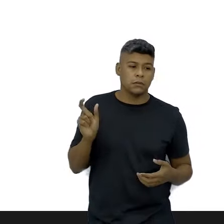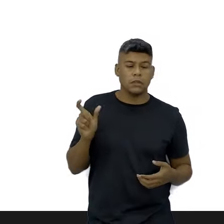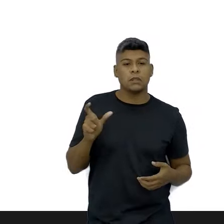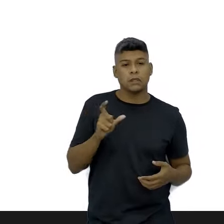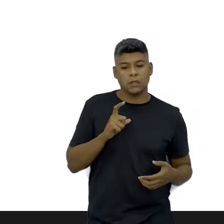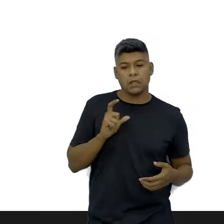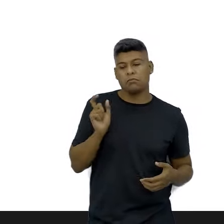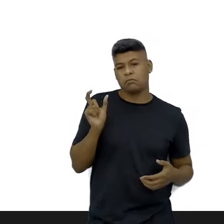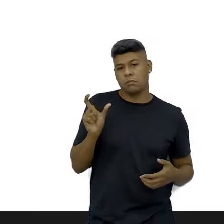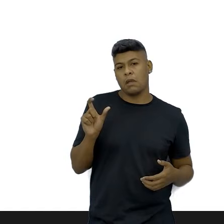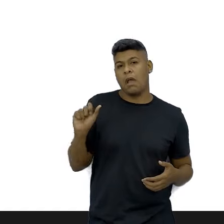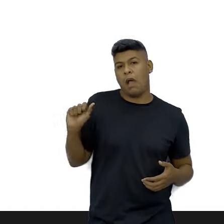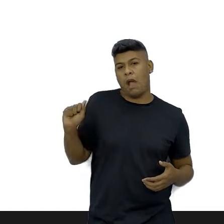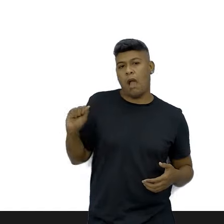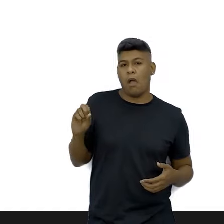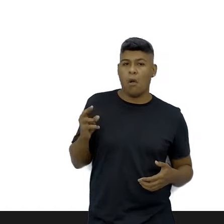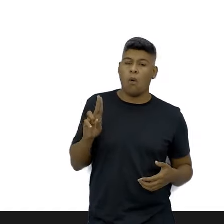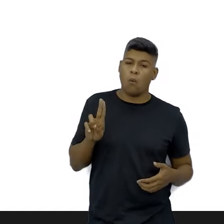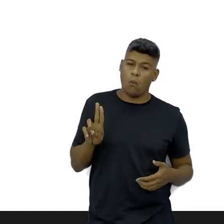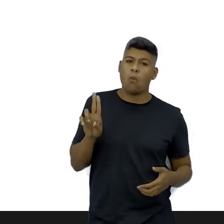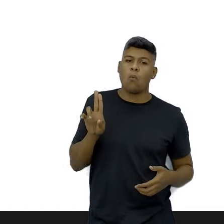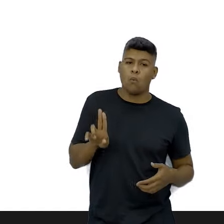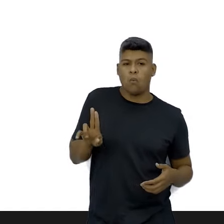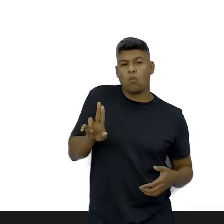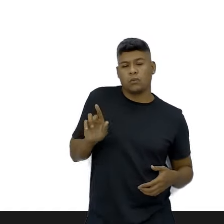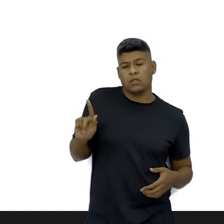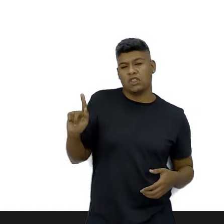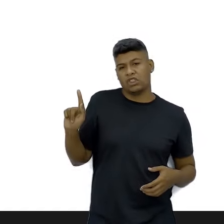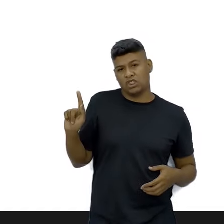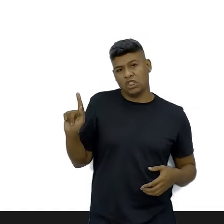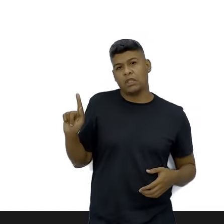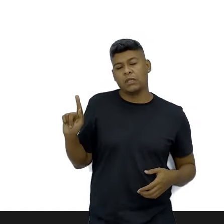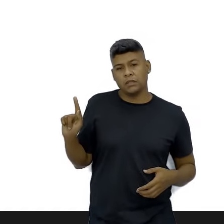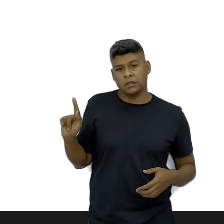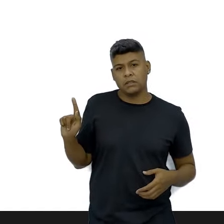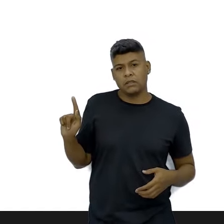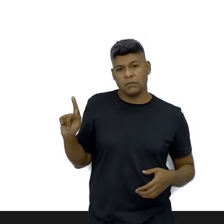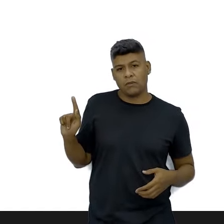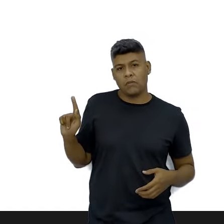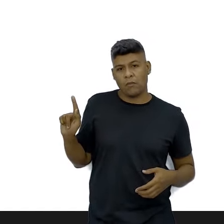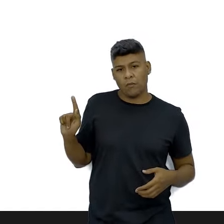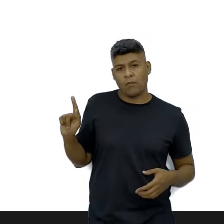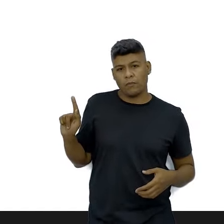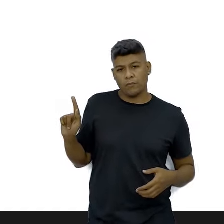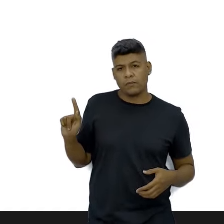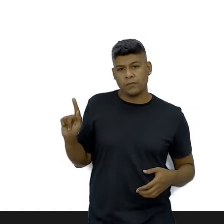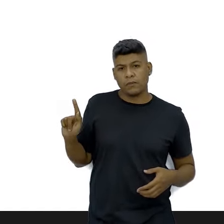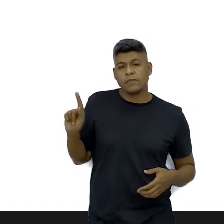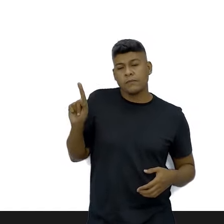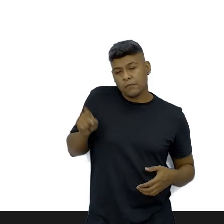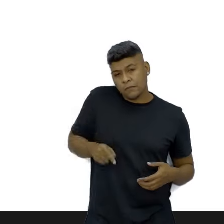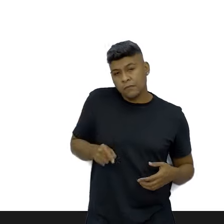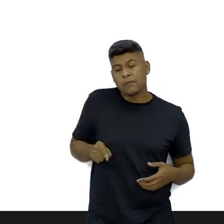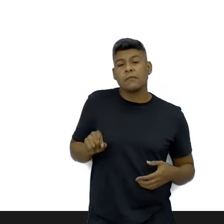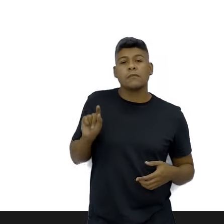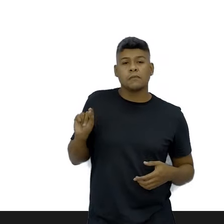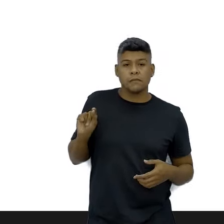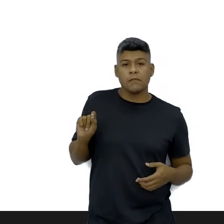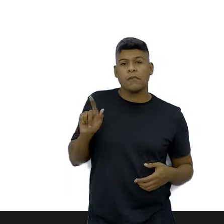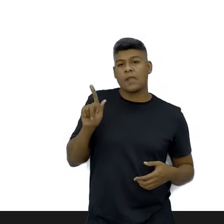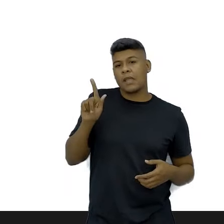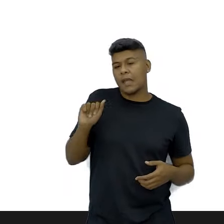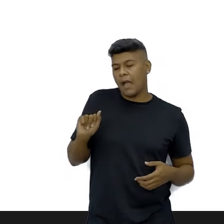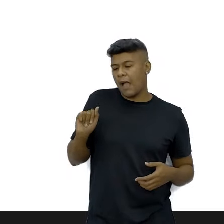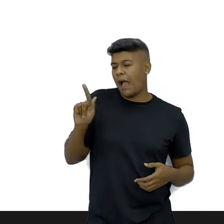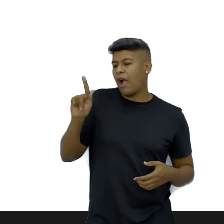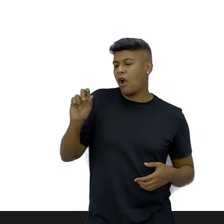as vogais A ou U, eu vou usar o G, né? que vai representar aí o Gá, Go